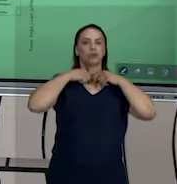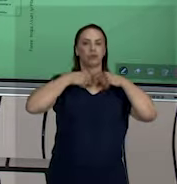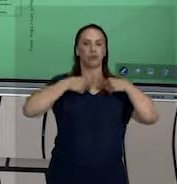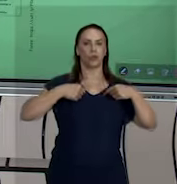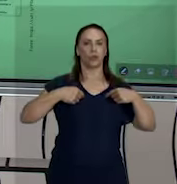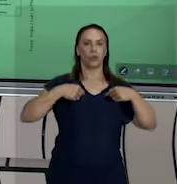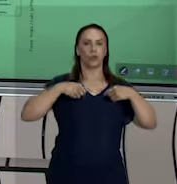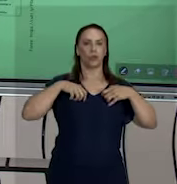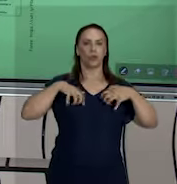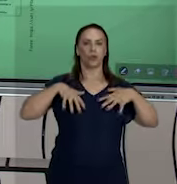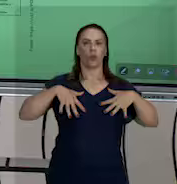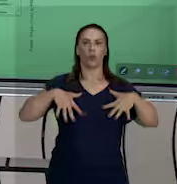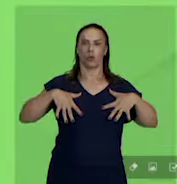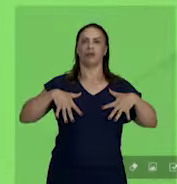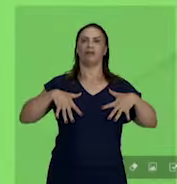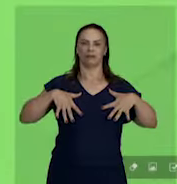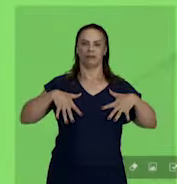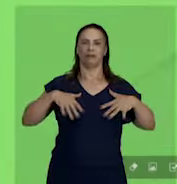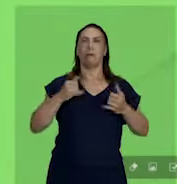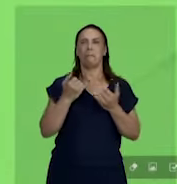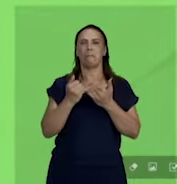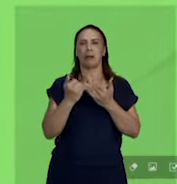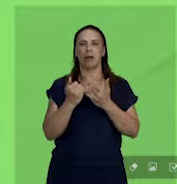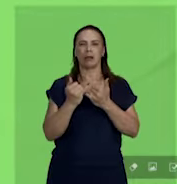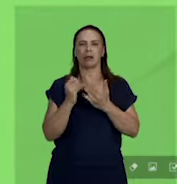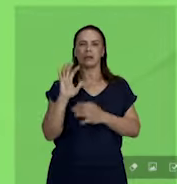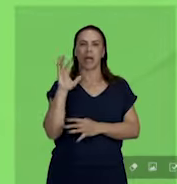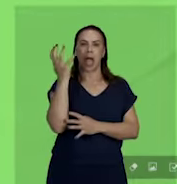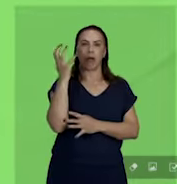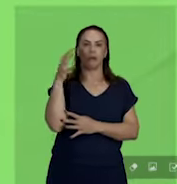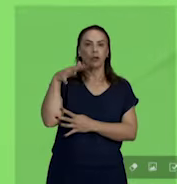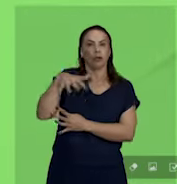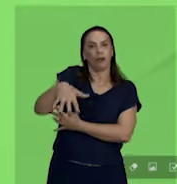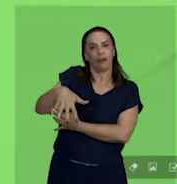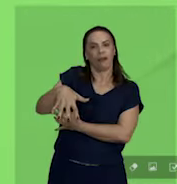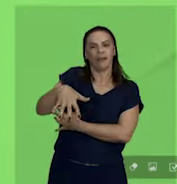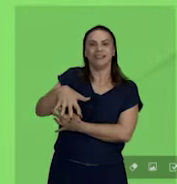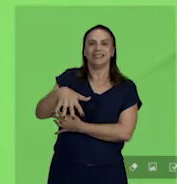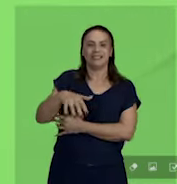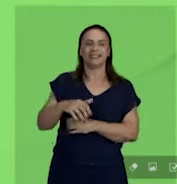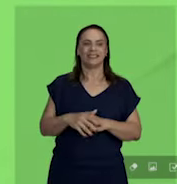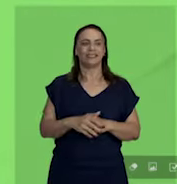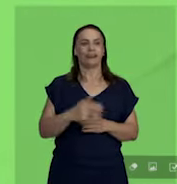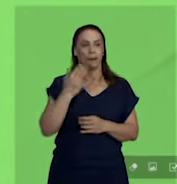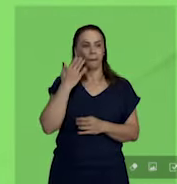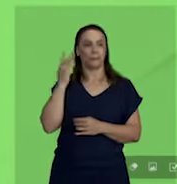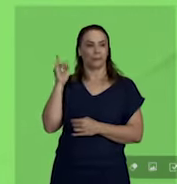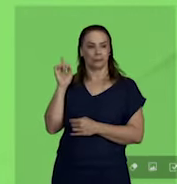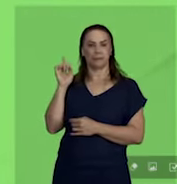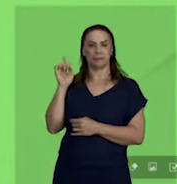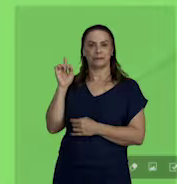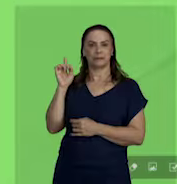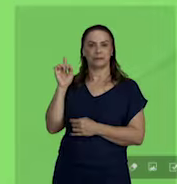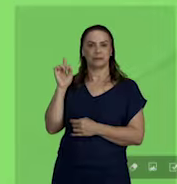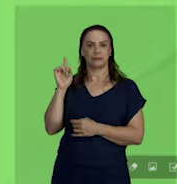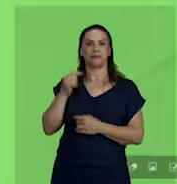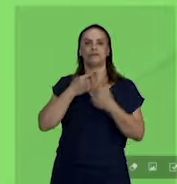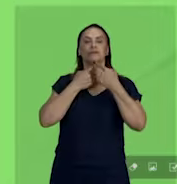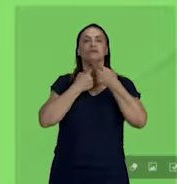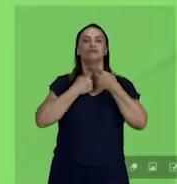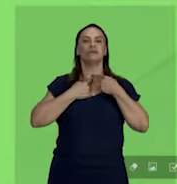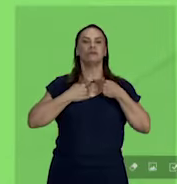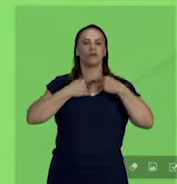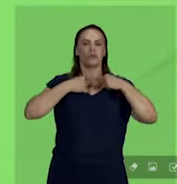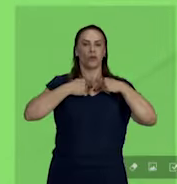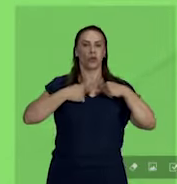cabeça para baixo. Então, aqui eu tenho o tronco, né, que é a traqueia. Essa traqueia bifurca, então eu vou ter